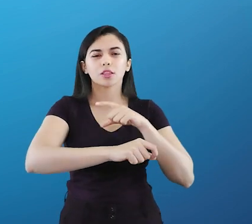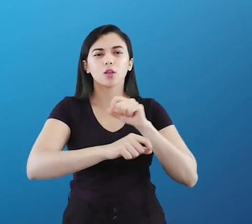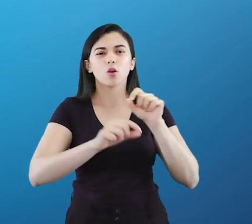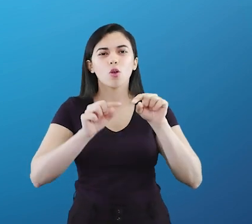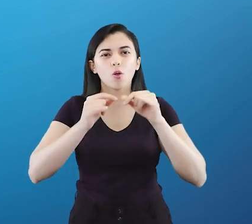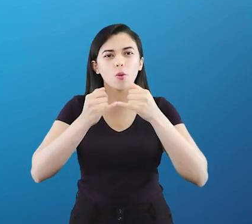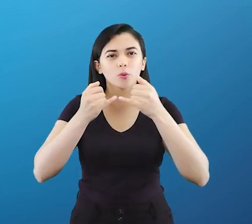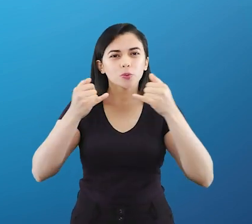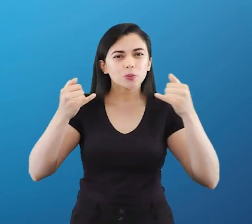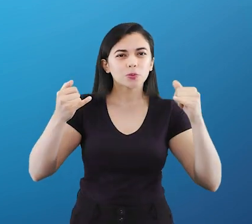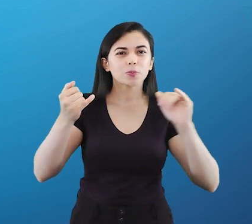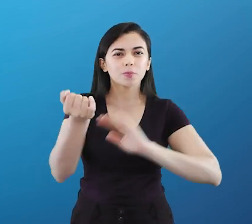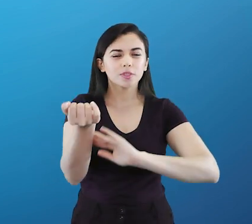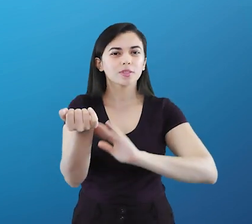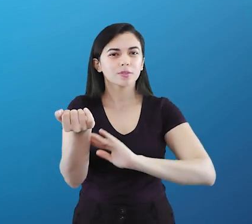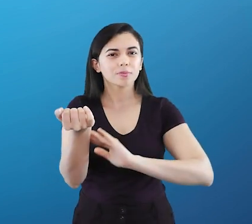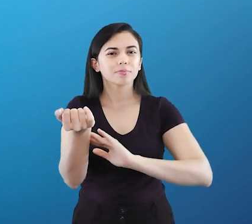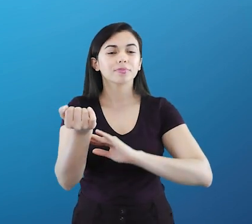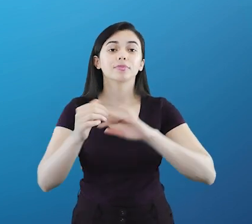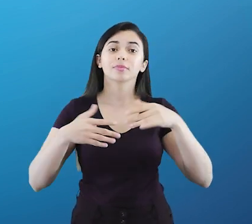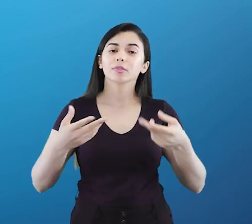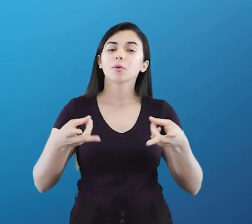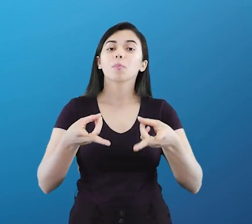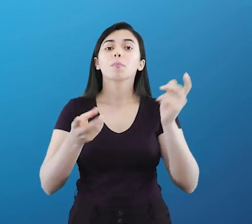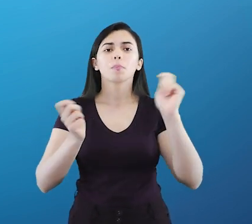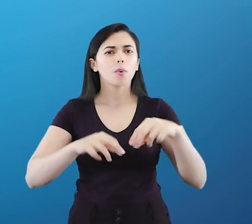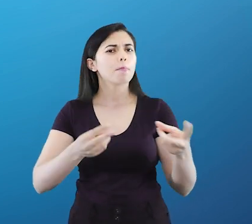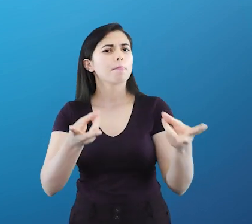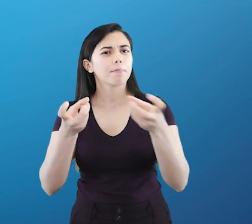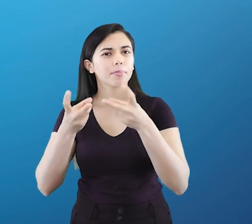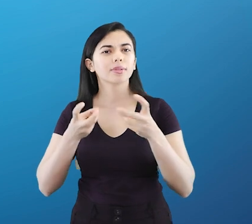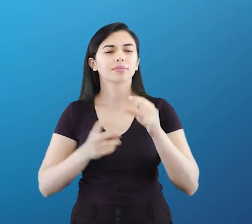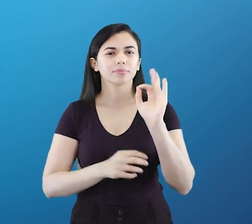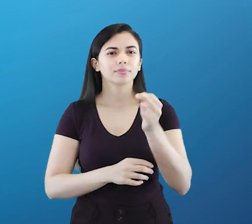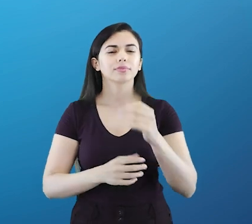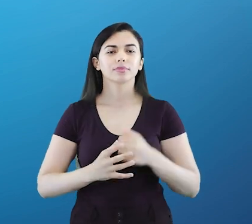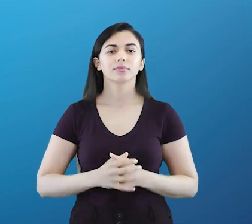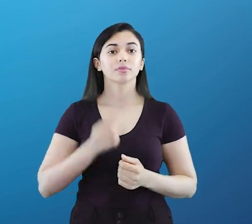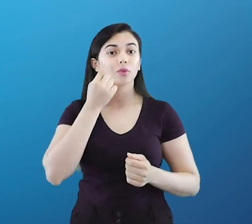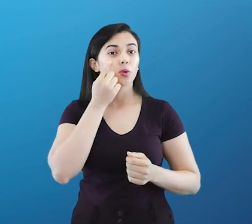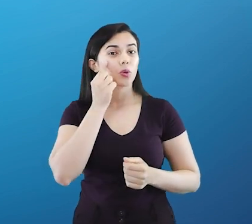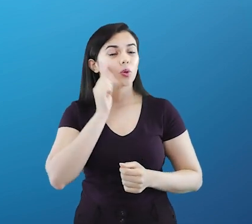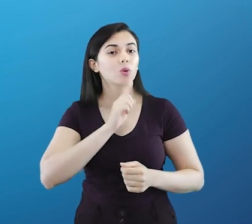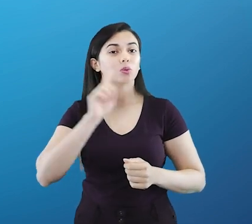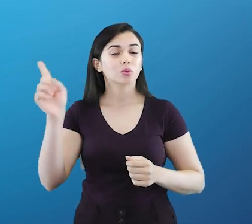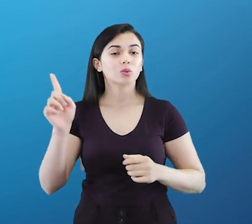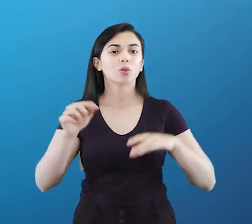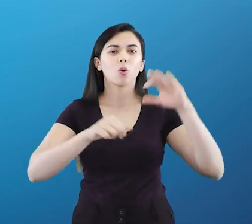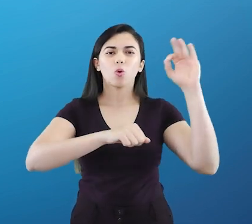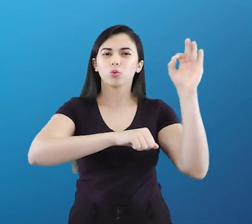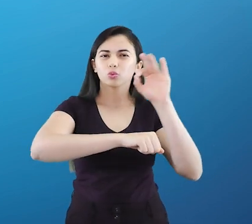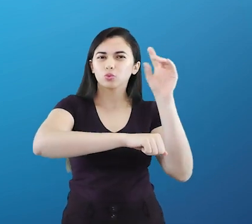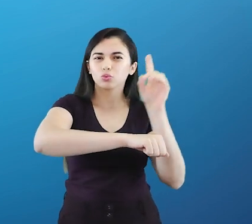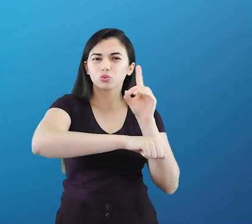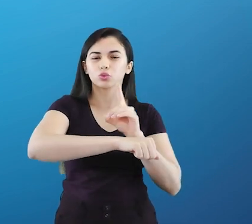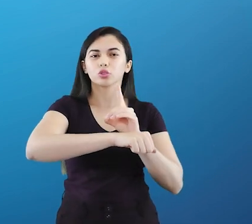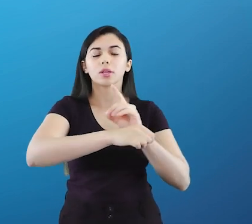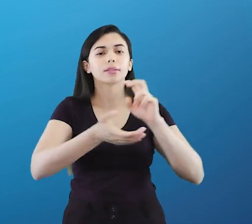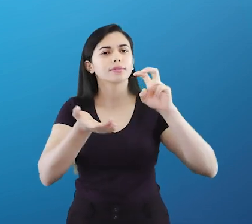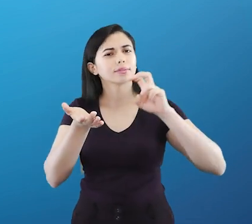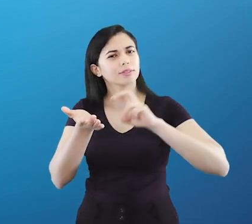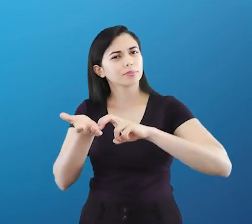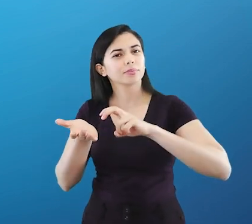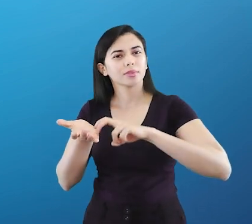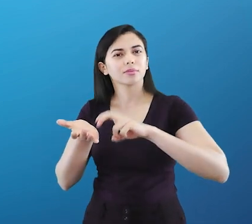brancas nas patas, então é possível identificá-lo dessa forma. Ele também tem um hábito mais diurno, durante ali,